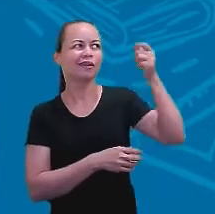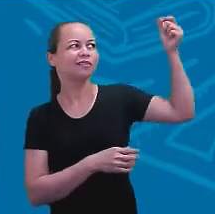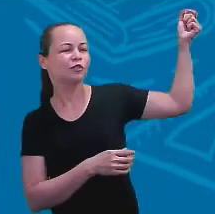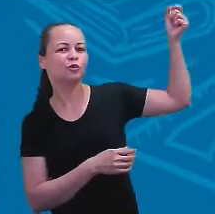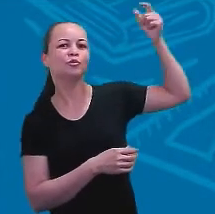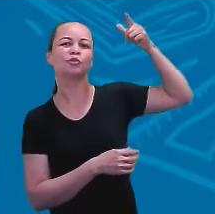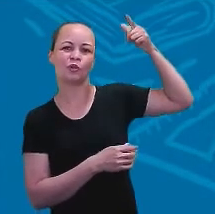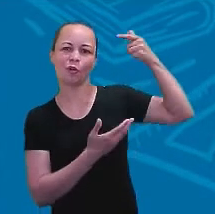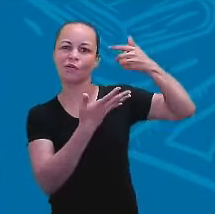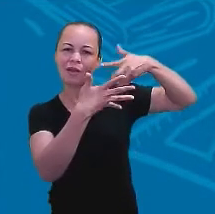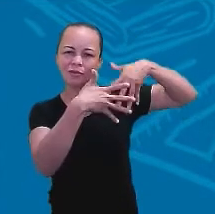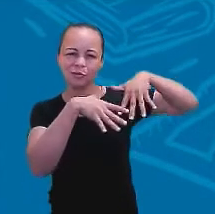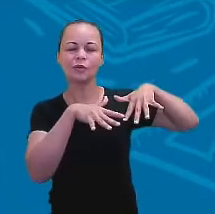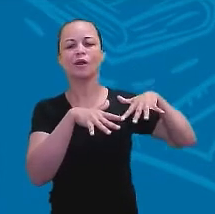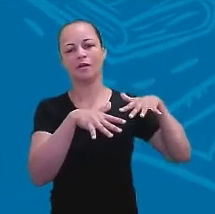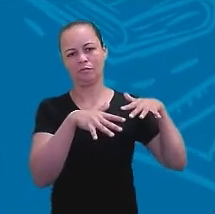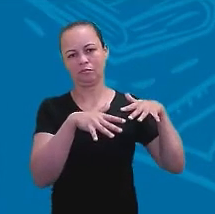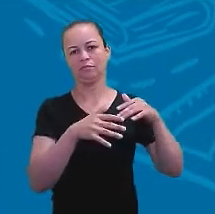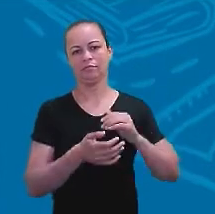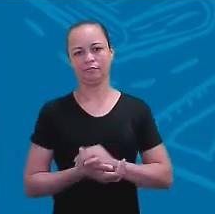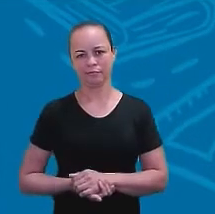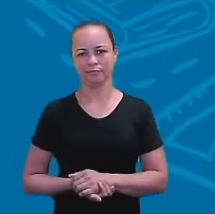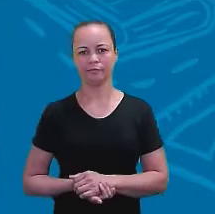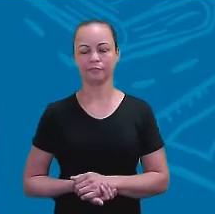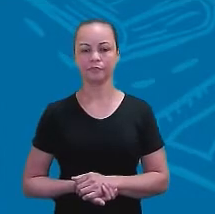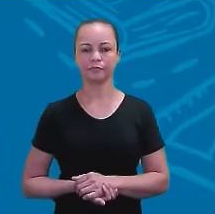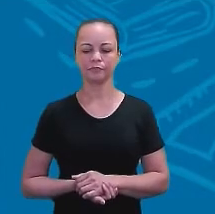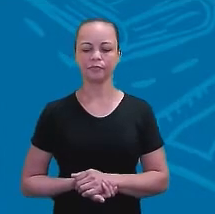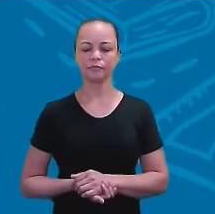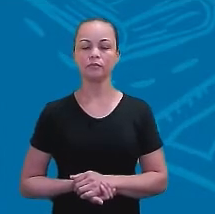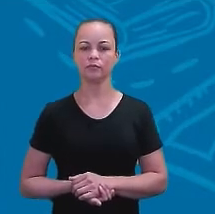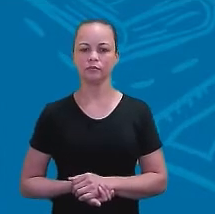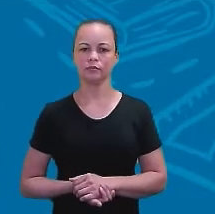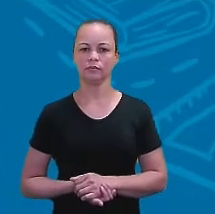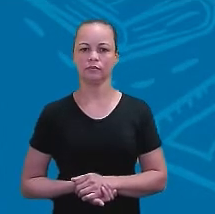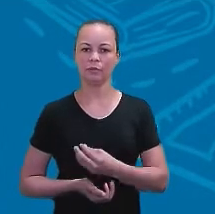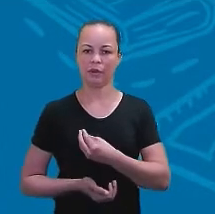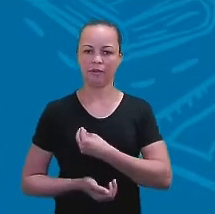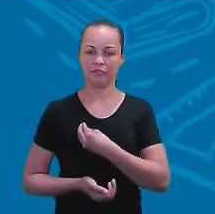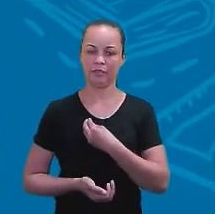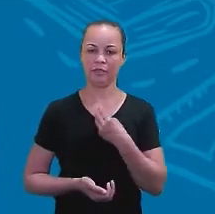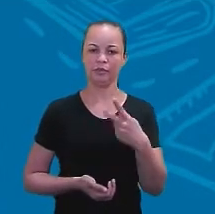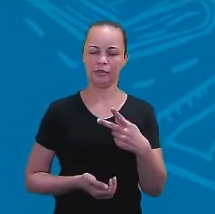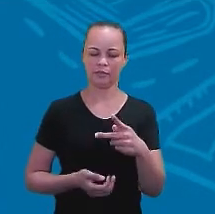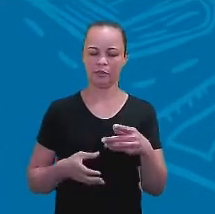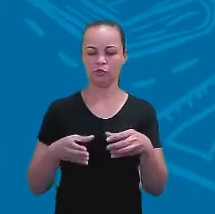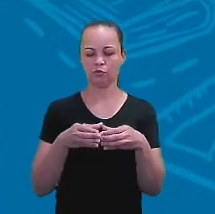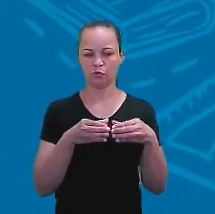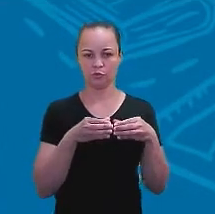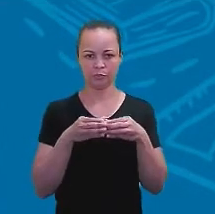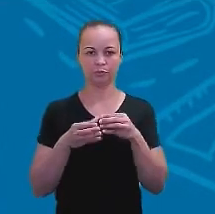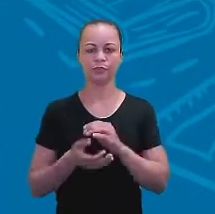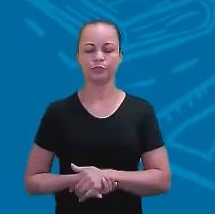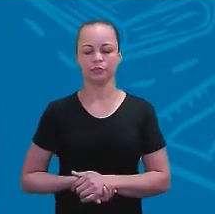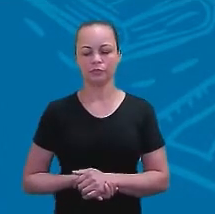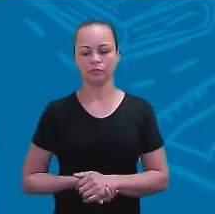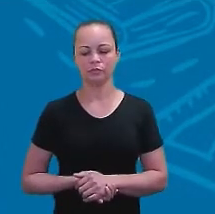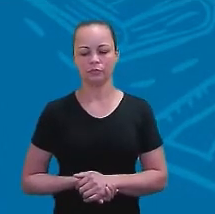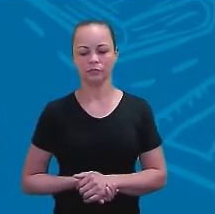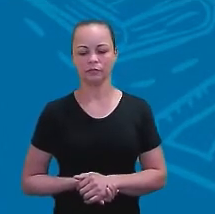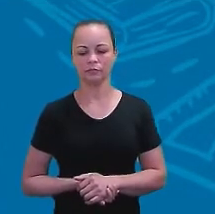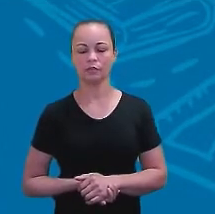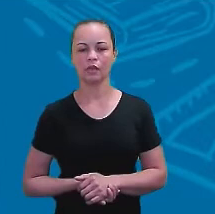fonte de luz natural, ela vai ser fundamental, né, aí para a vida desses organismos. E aí a gente observa